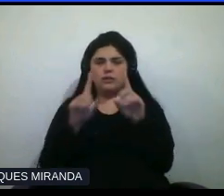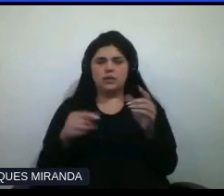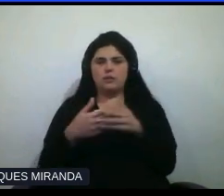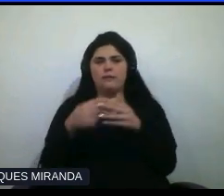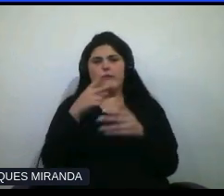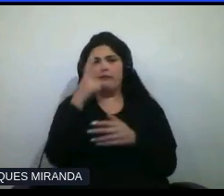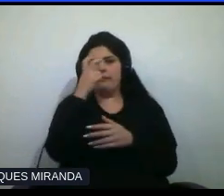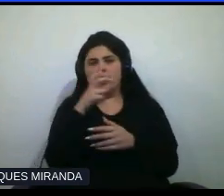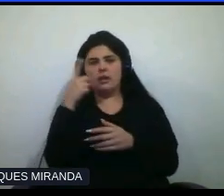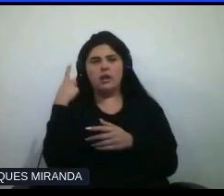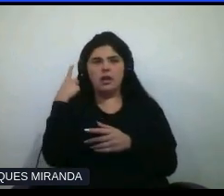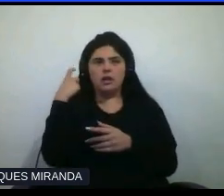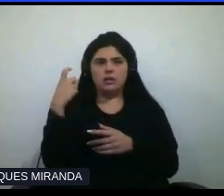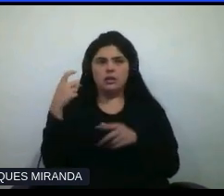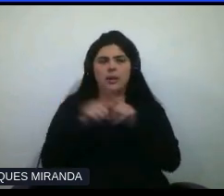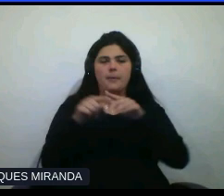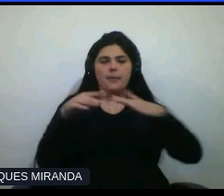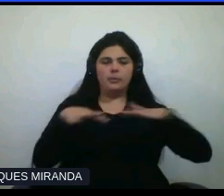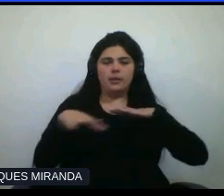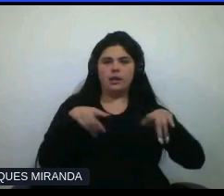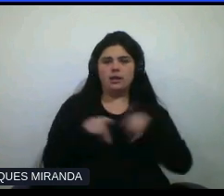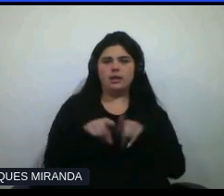visual, auditiva, de mobilidade,